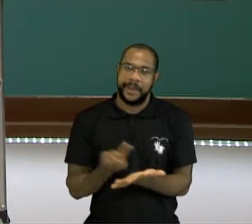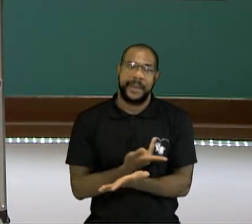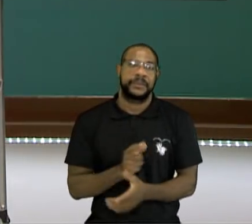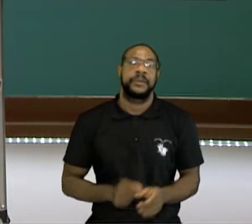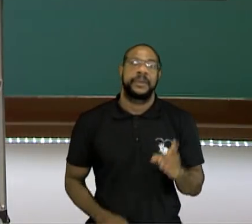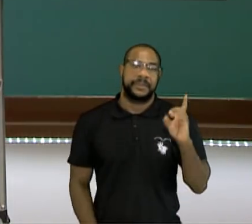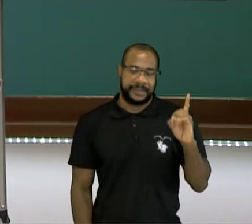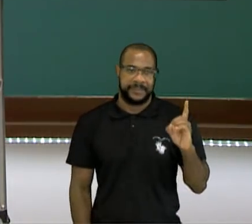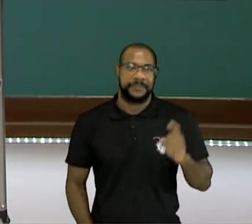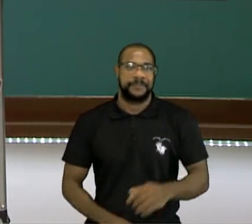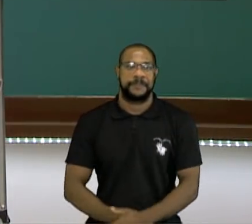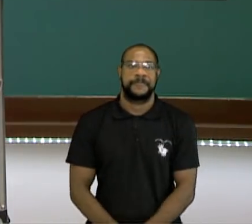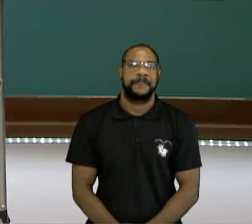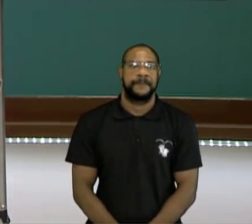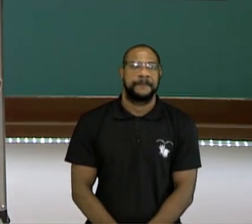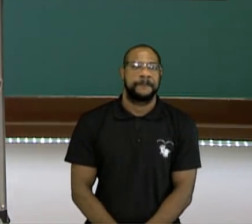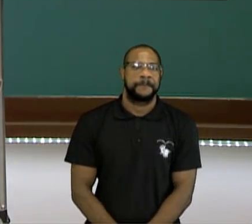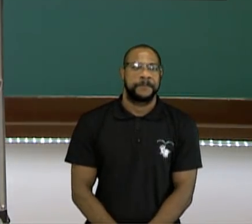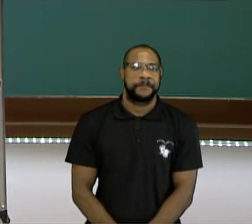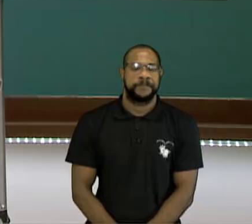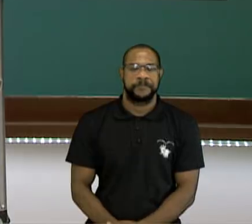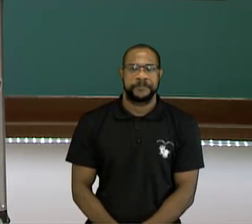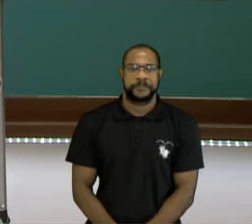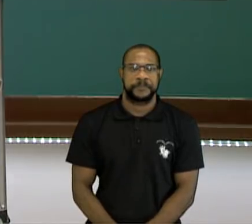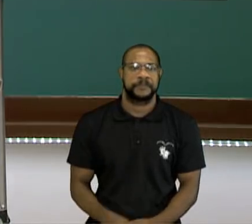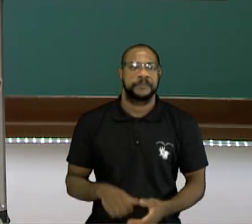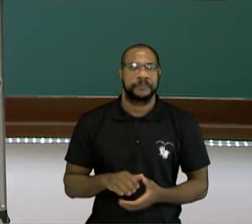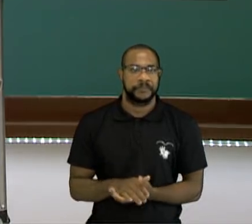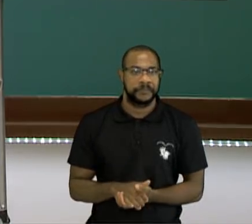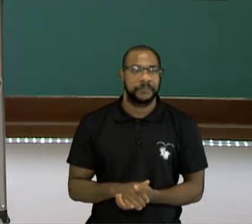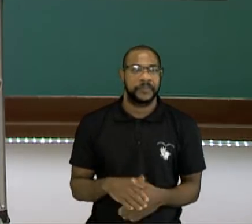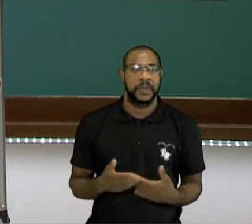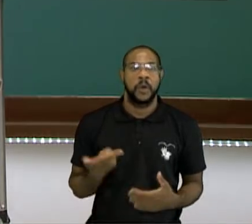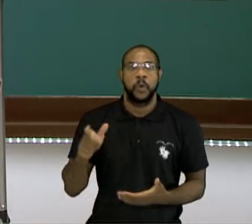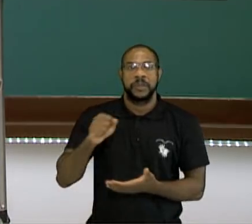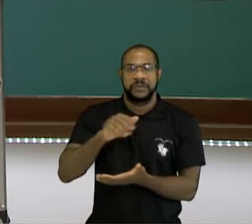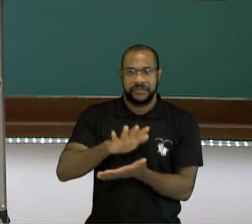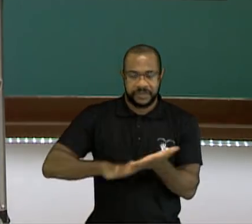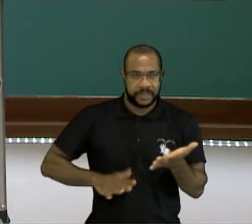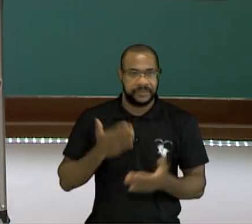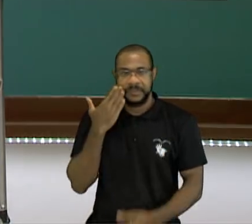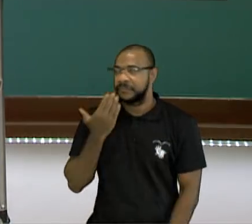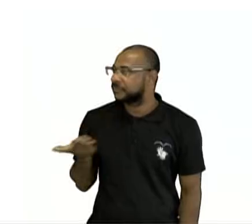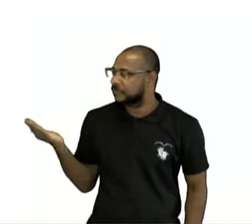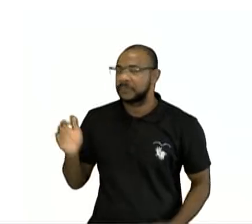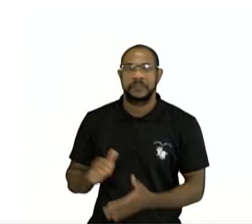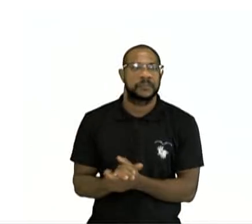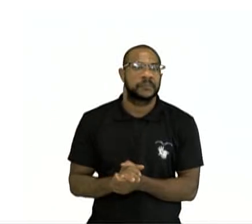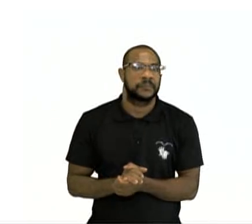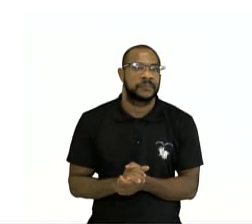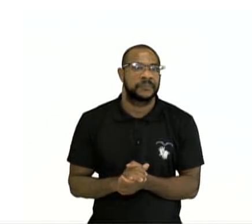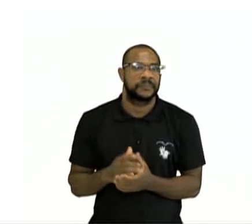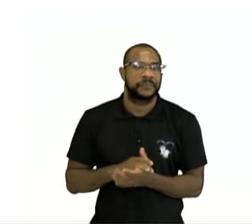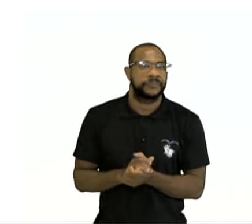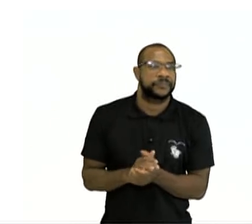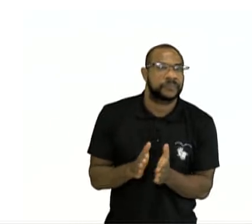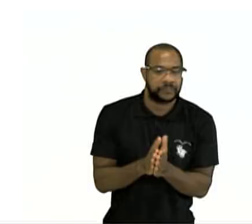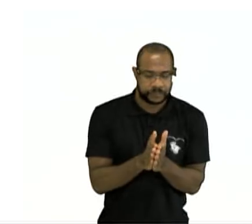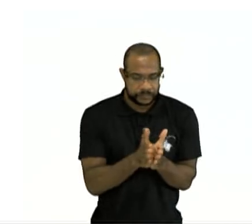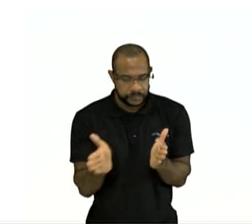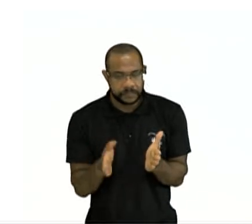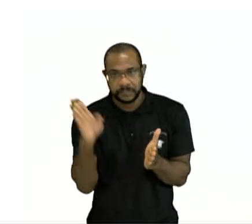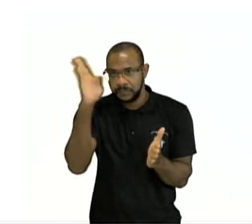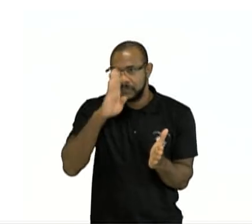marcar, letra D, tá? O que está incorreto sobre o Brasil. Outra atividadezinha ali, as fronteiras brasileiras, todas